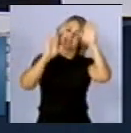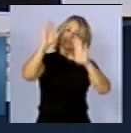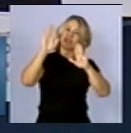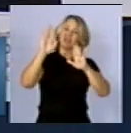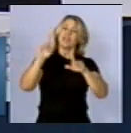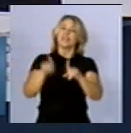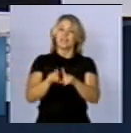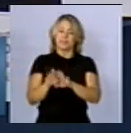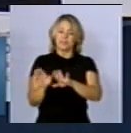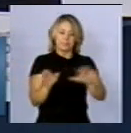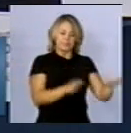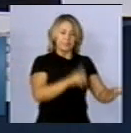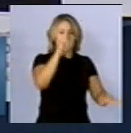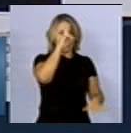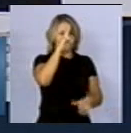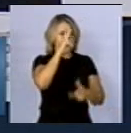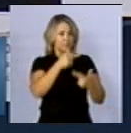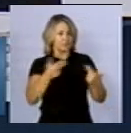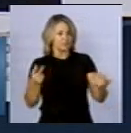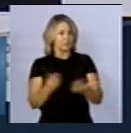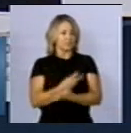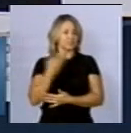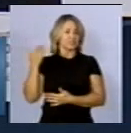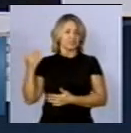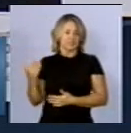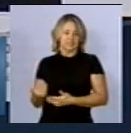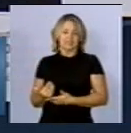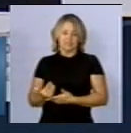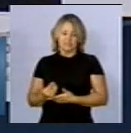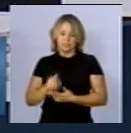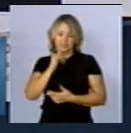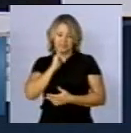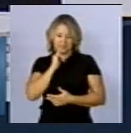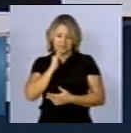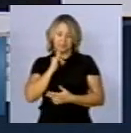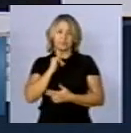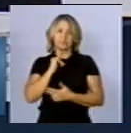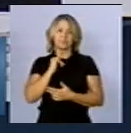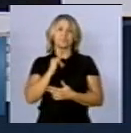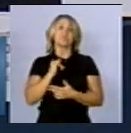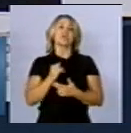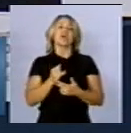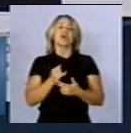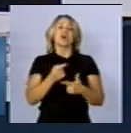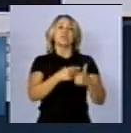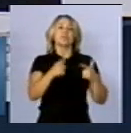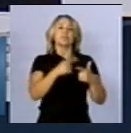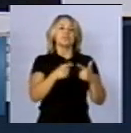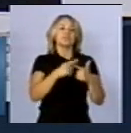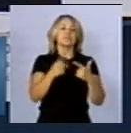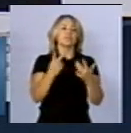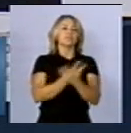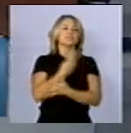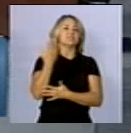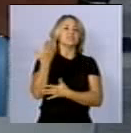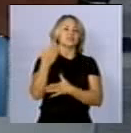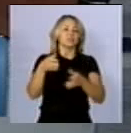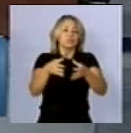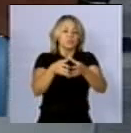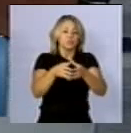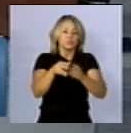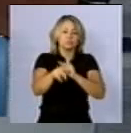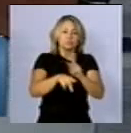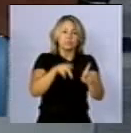um caso que para mim foi bastante emblemático que é o caso de uma etnia chamado inauê do